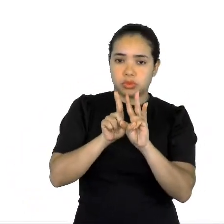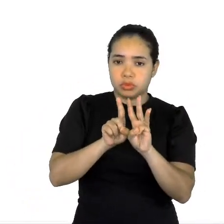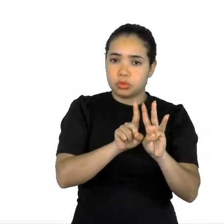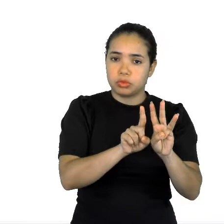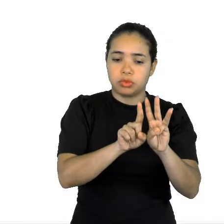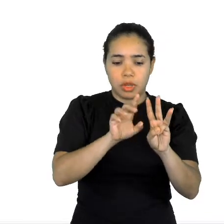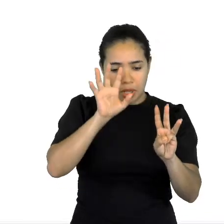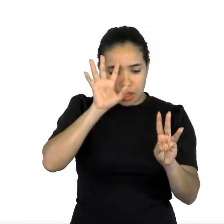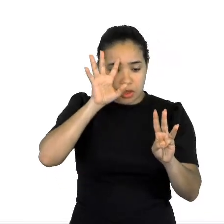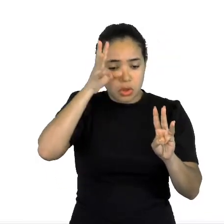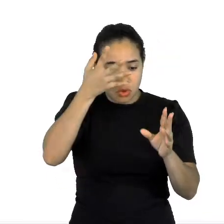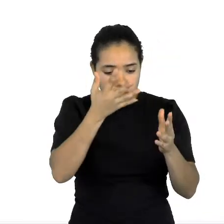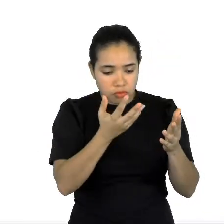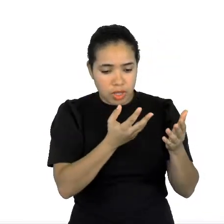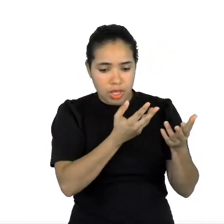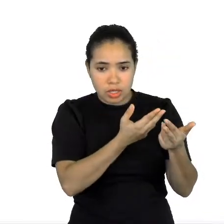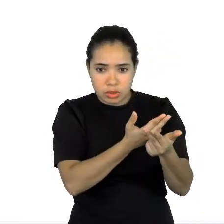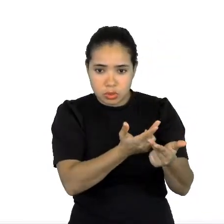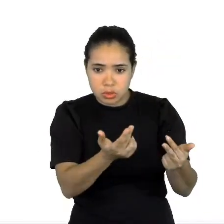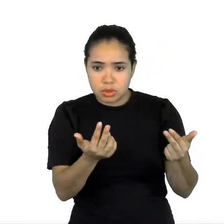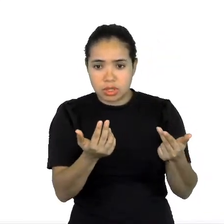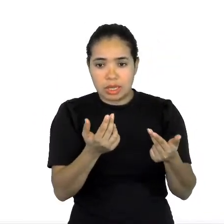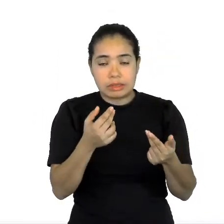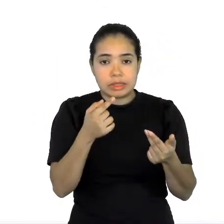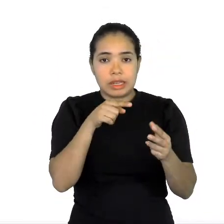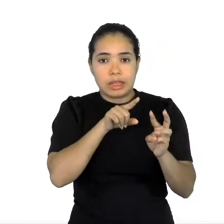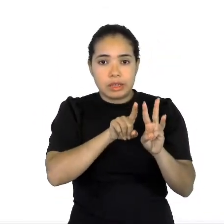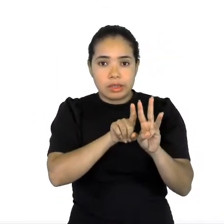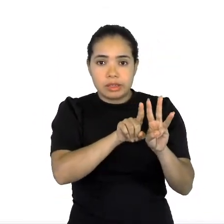sendo capazes de fazer loucuras por isso.